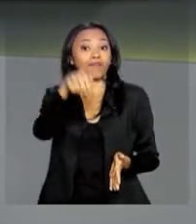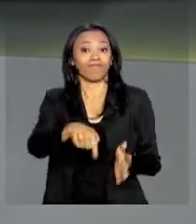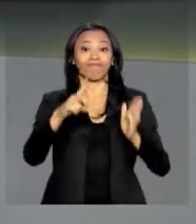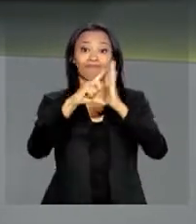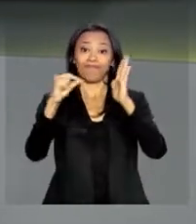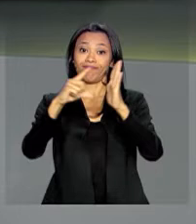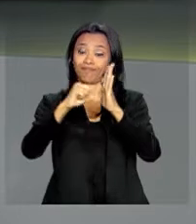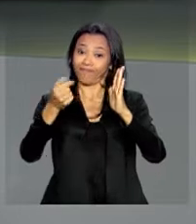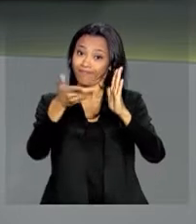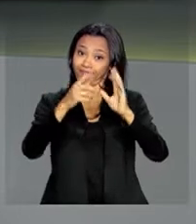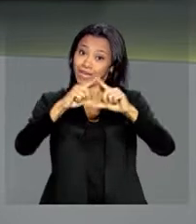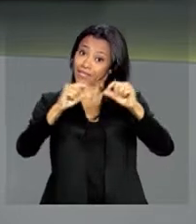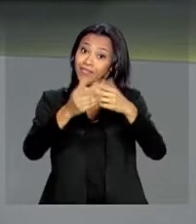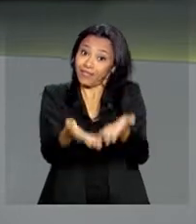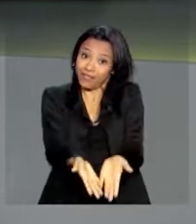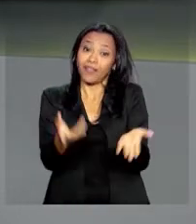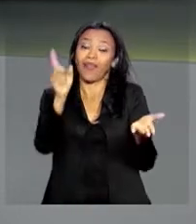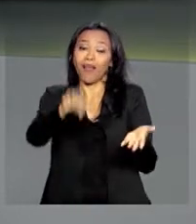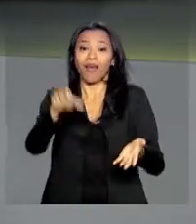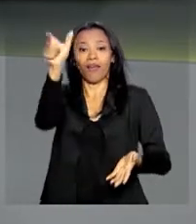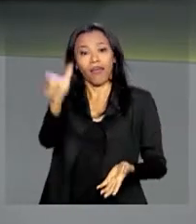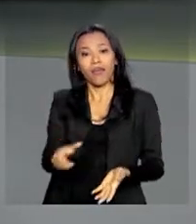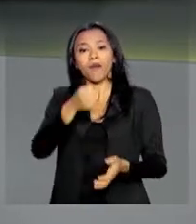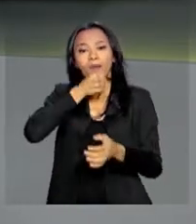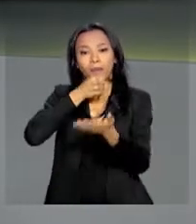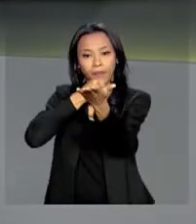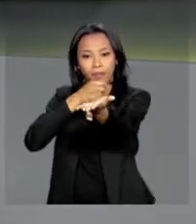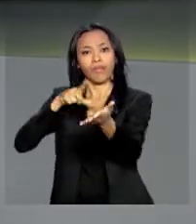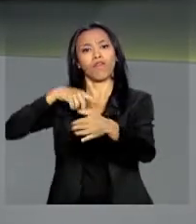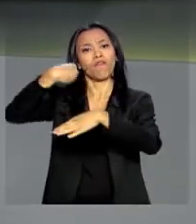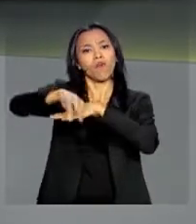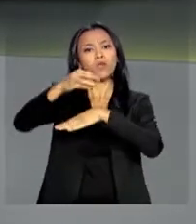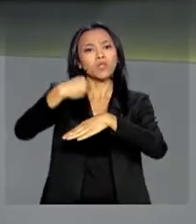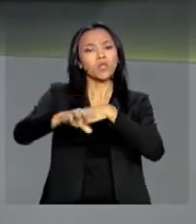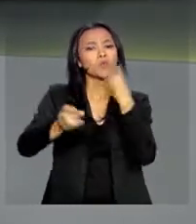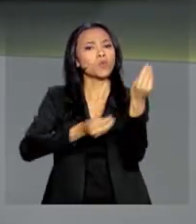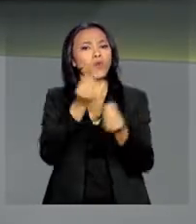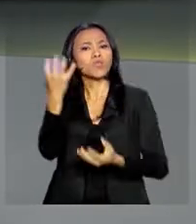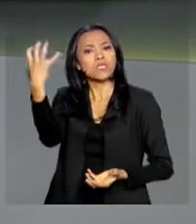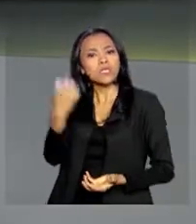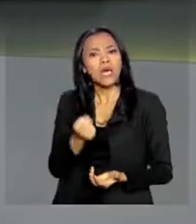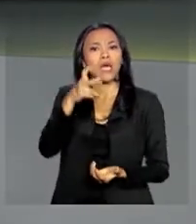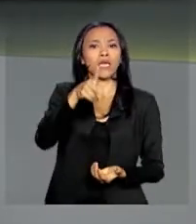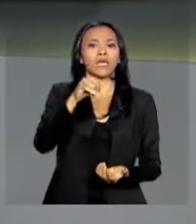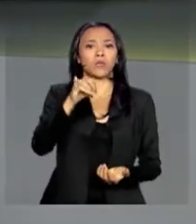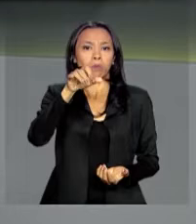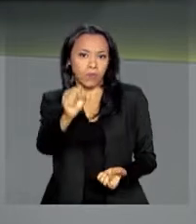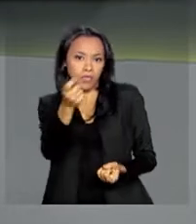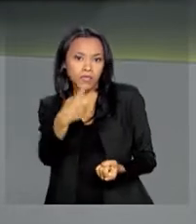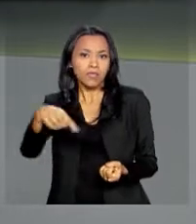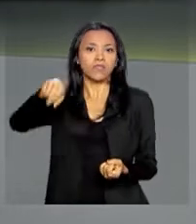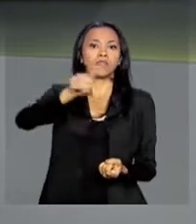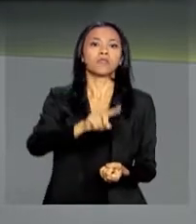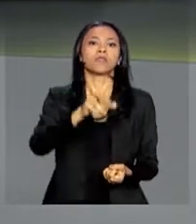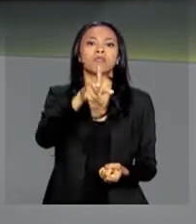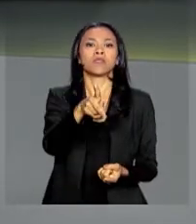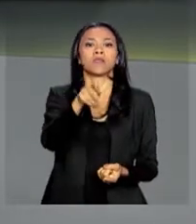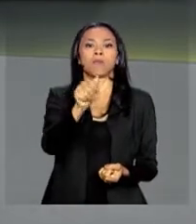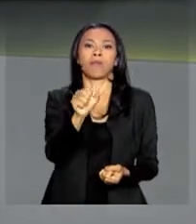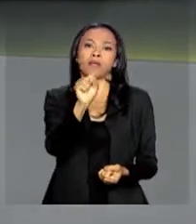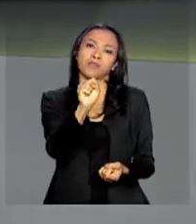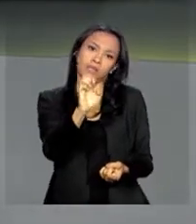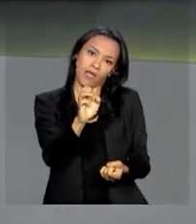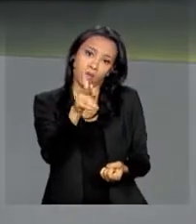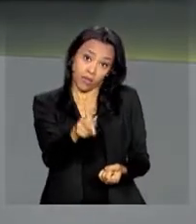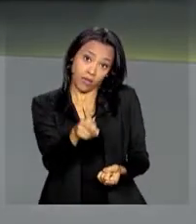quem conversa agora com a gente a repórter gabriela noronha que tem informações sobre os sacs do pis pasep gabriela boa tarde explica pra